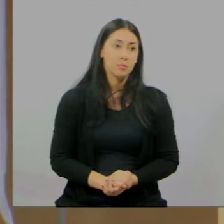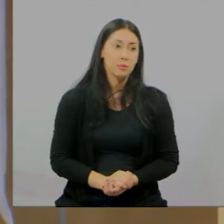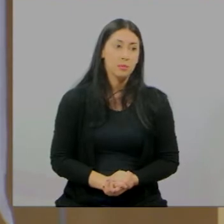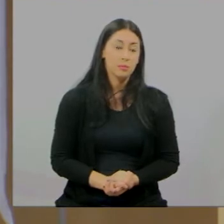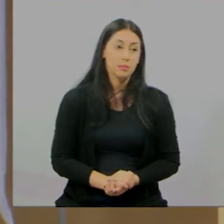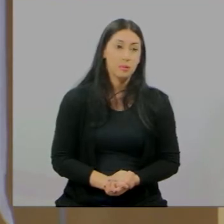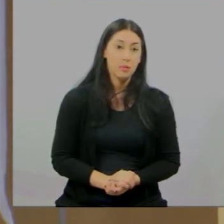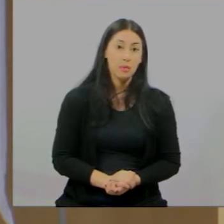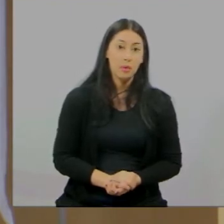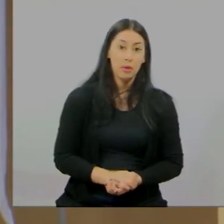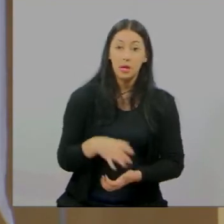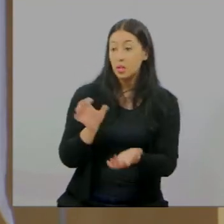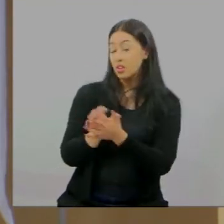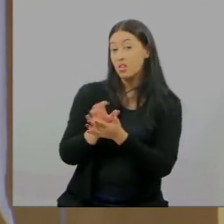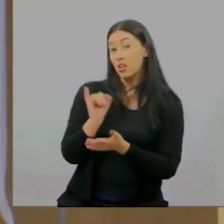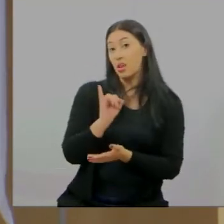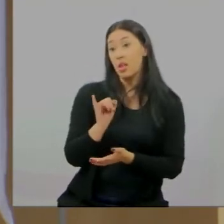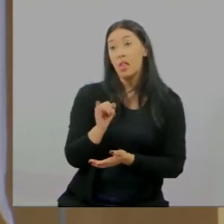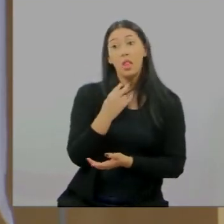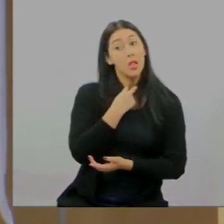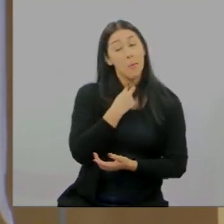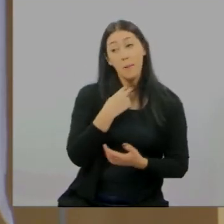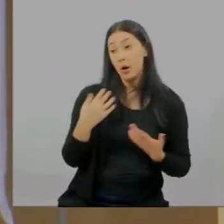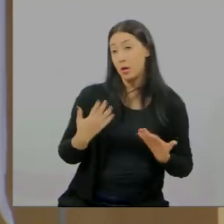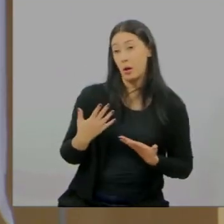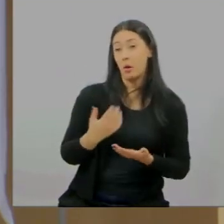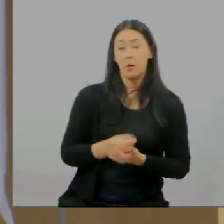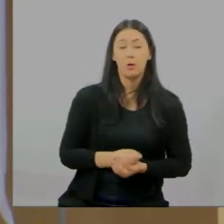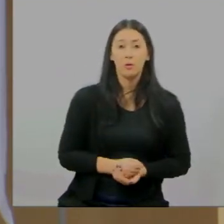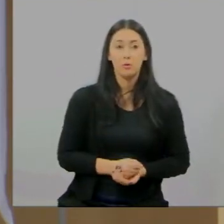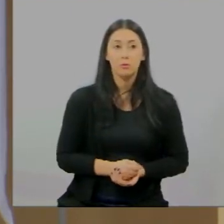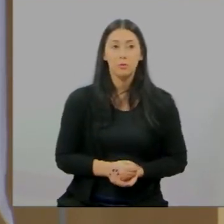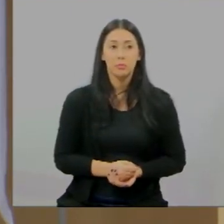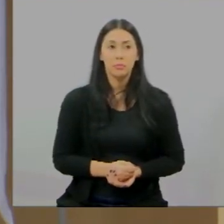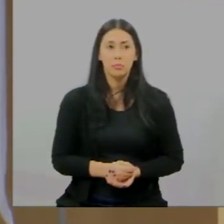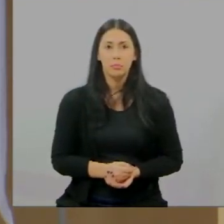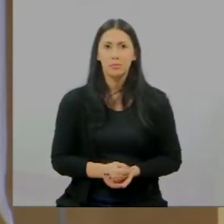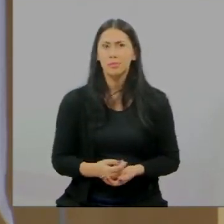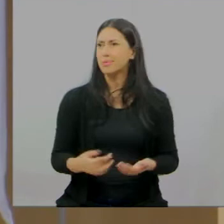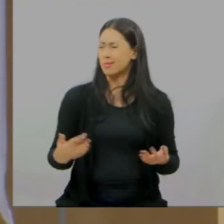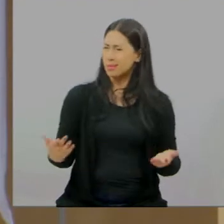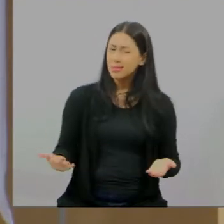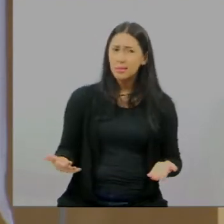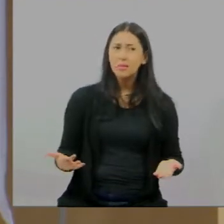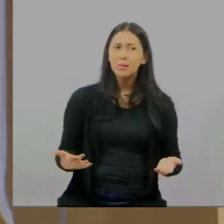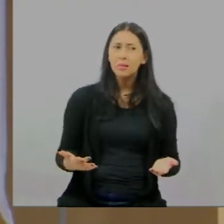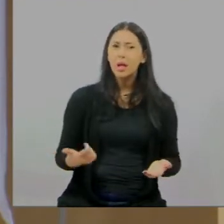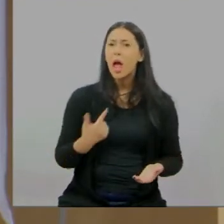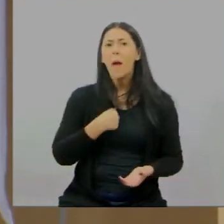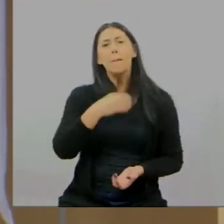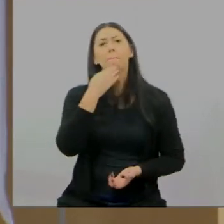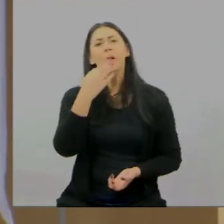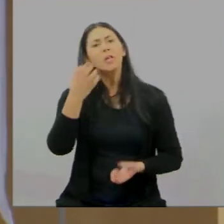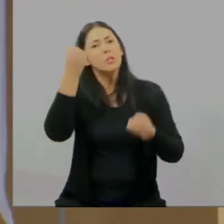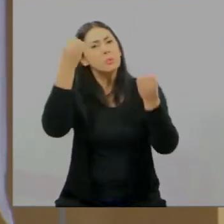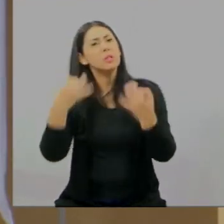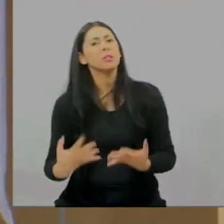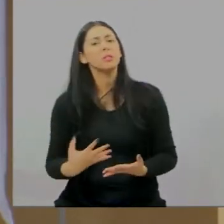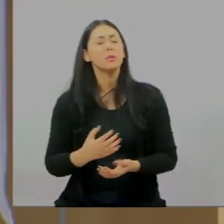6 sessões. Ah, o município não pode fazer investimento fiscal? Pega lá, eu vou fazer pedido de informação para o